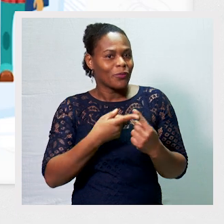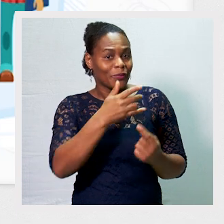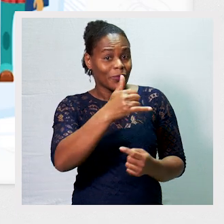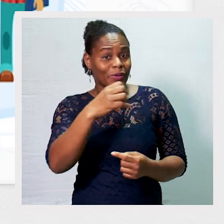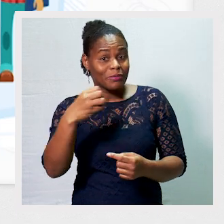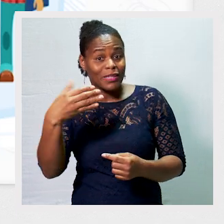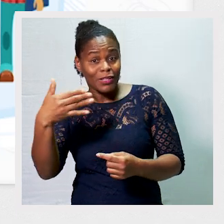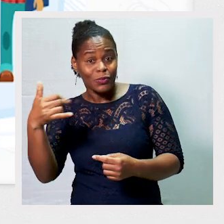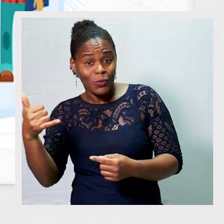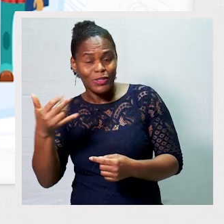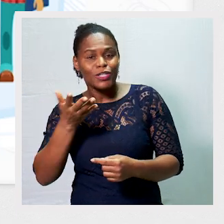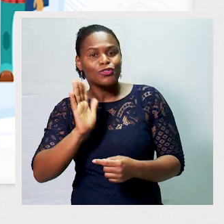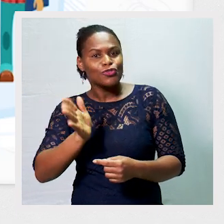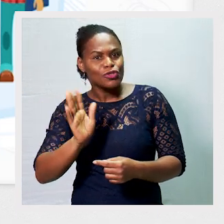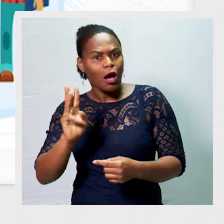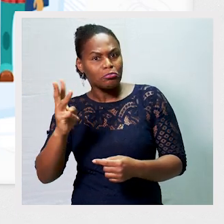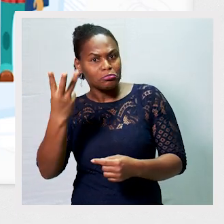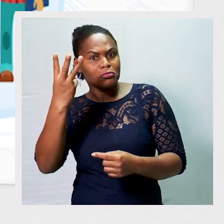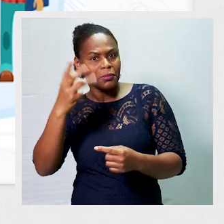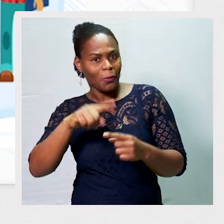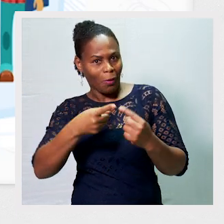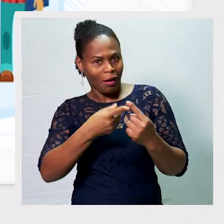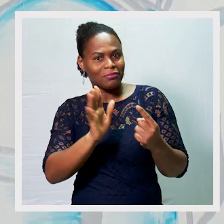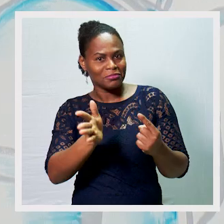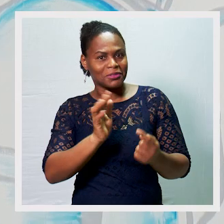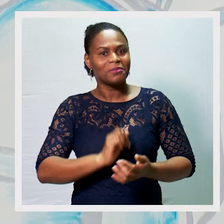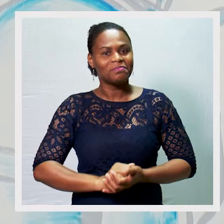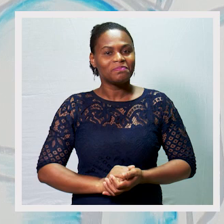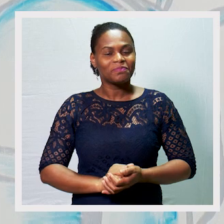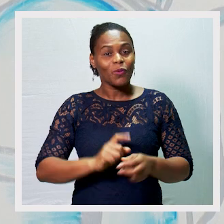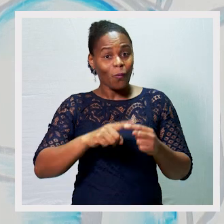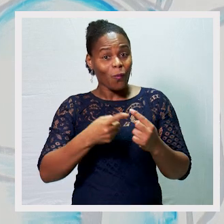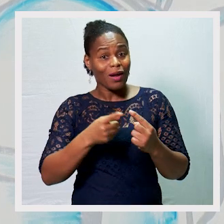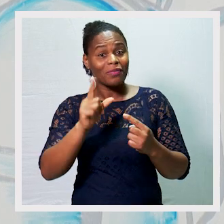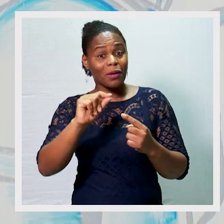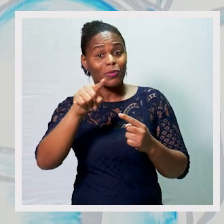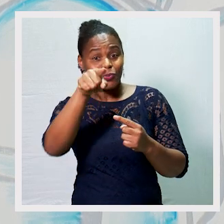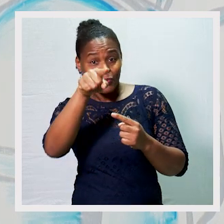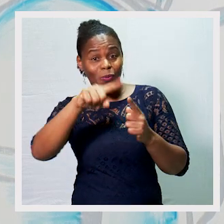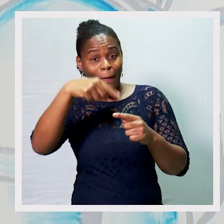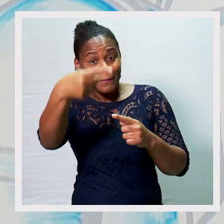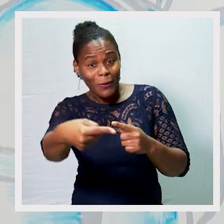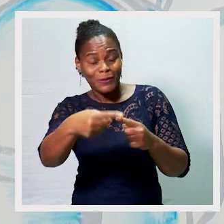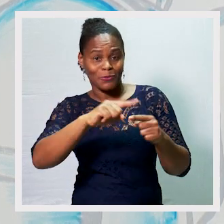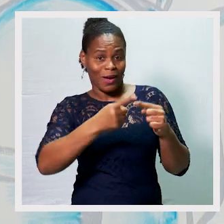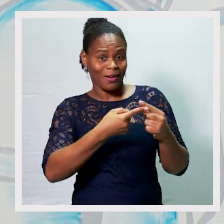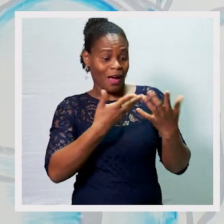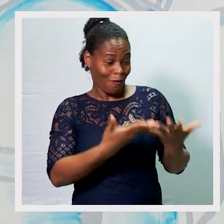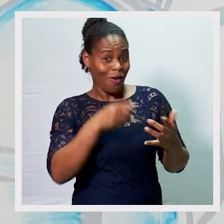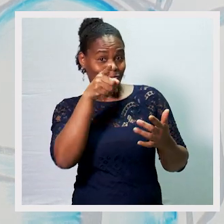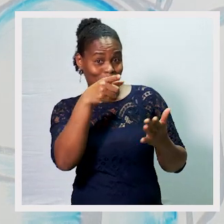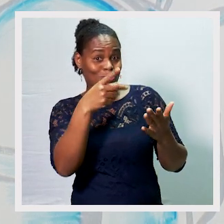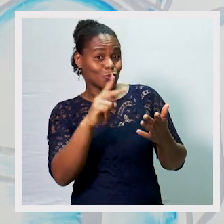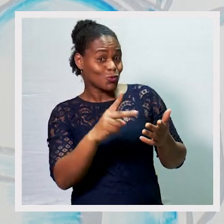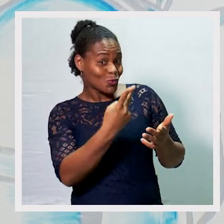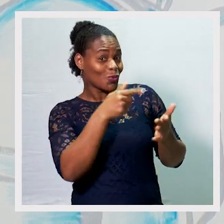em 2012, já estava a frequentar o 3º ano. O ano que vão frequentar também no próximo ano. Estão a estudar o 2º